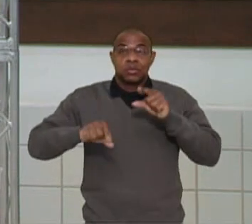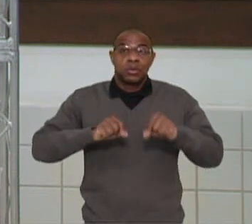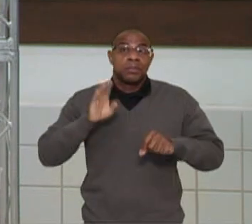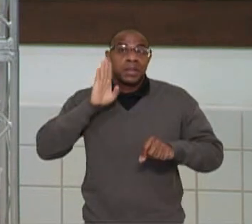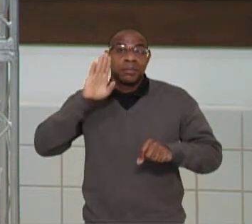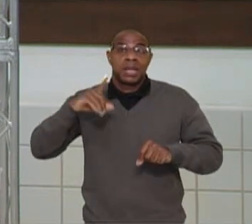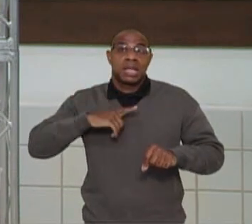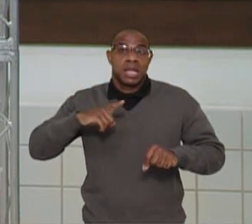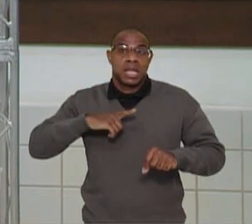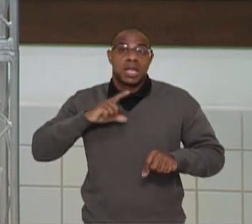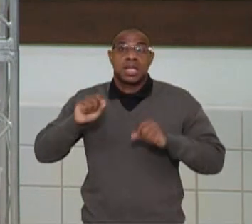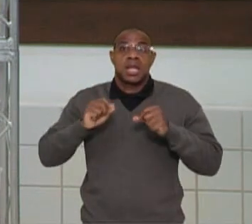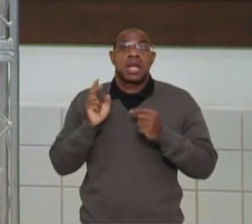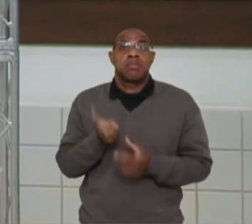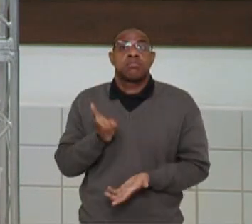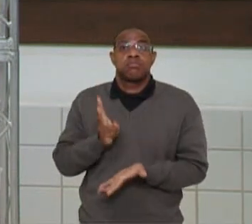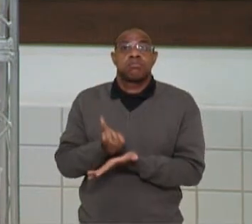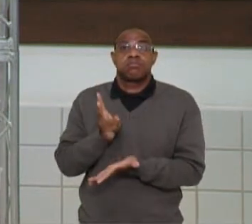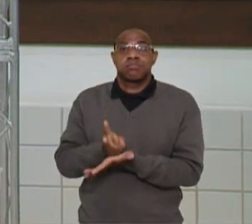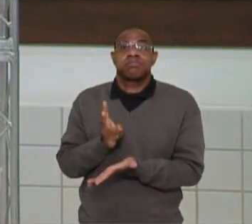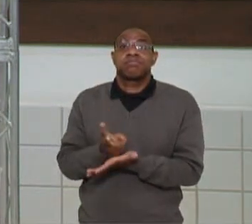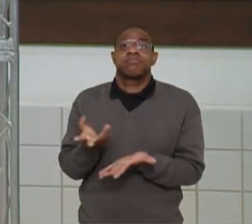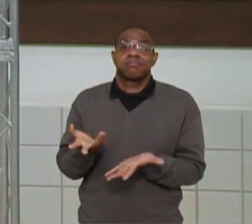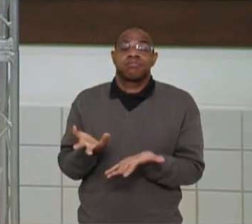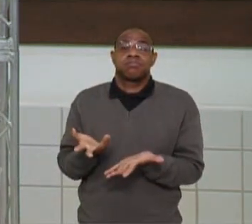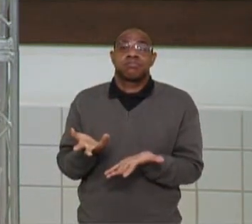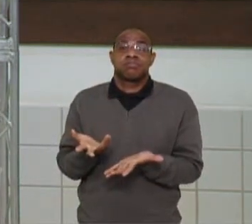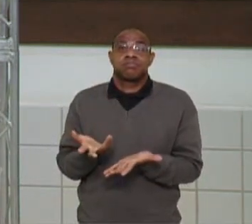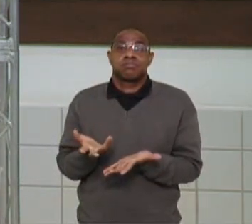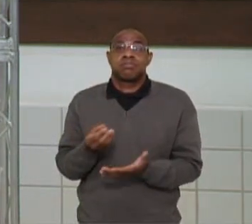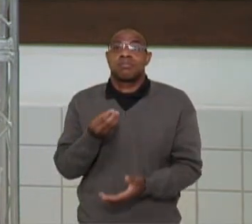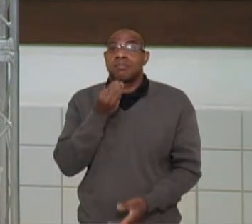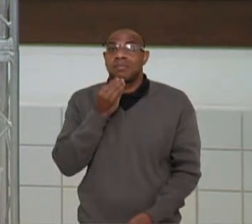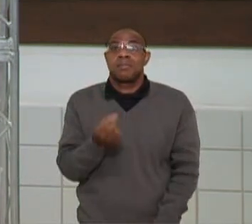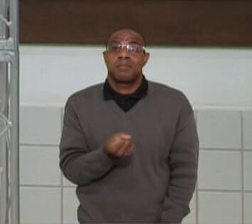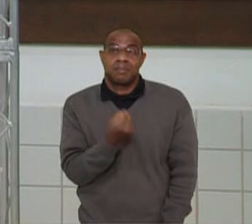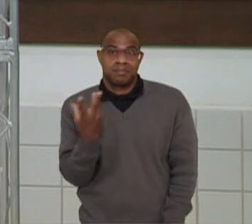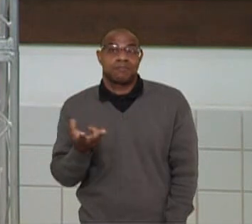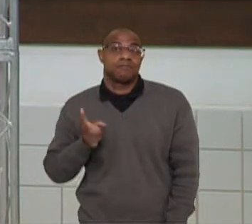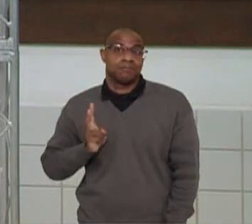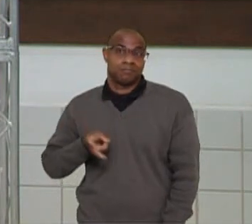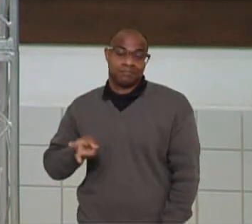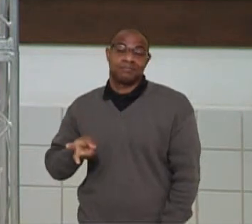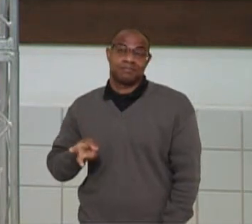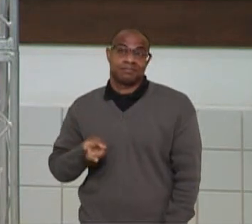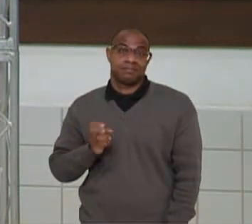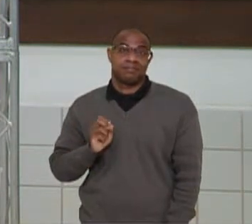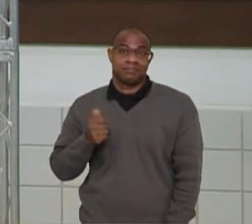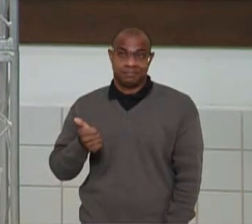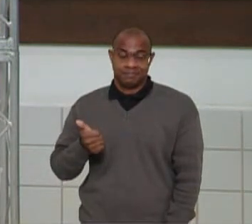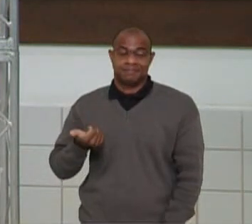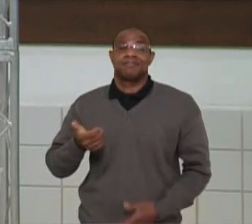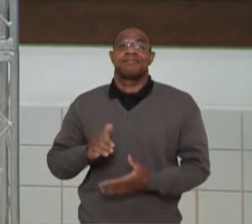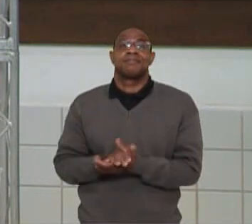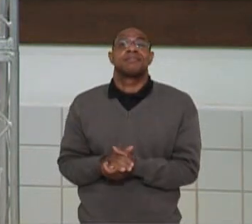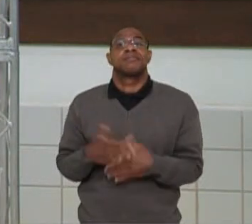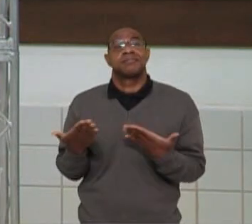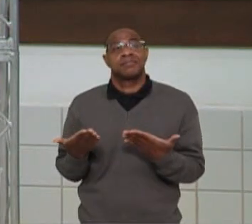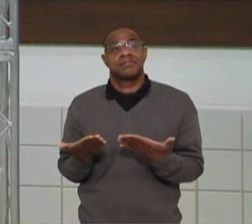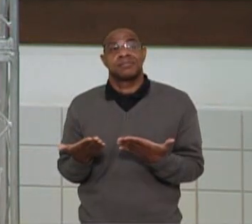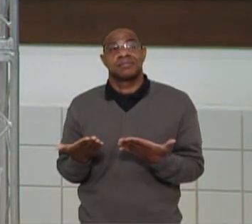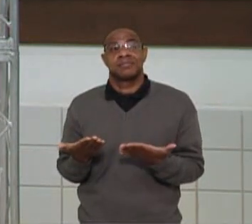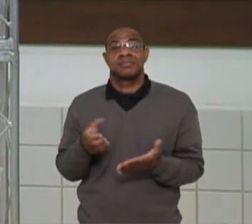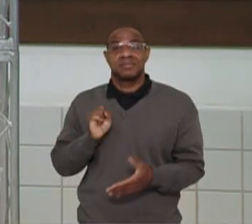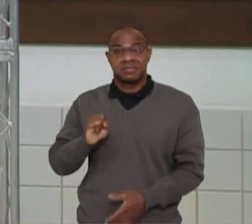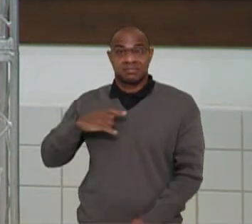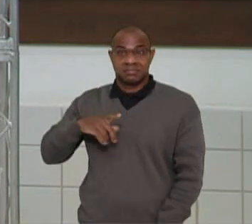tenho é a mesma. Então a probabilidade vai ser a mesma. Certo? Então, por isso que acabou coincidindo. Talvez se eu tivesse